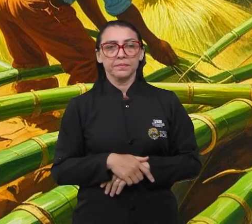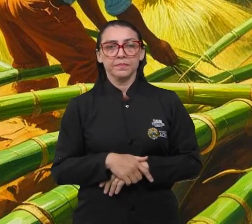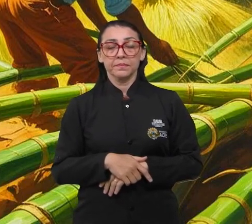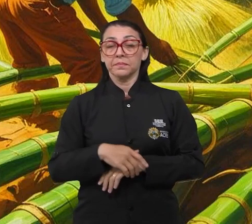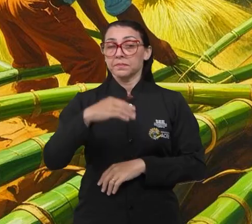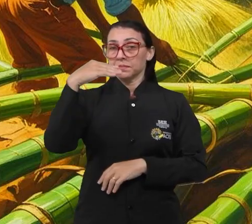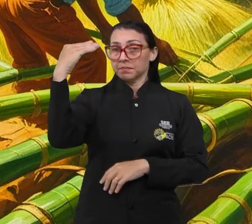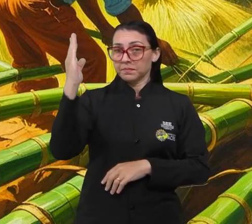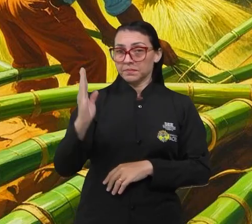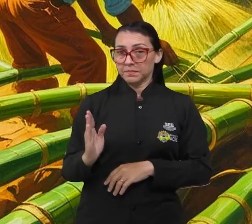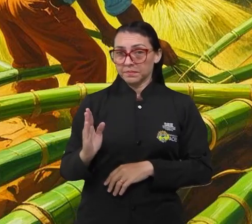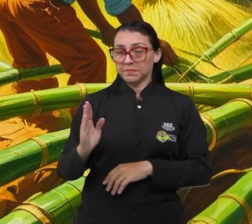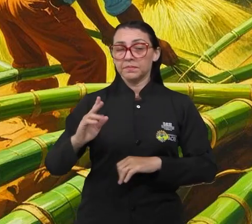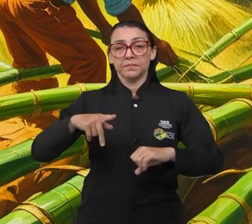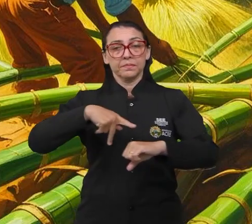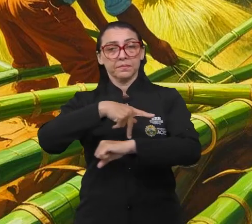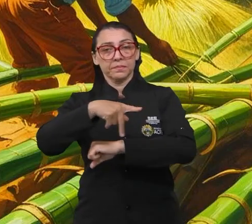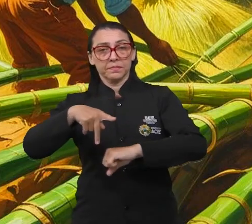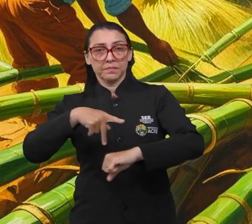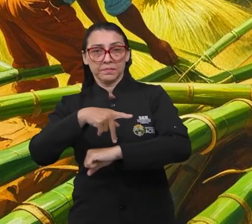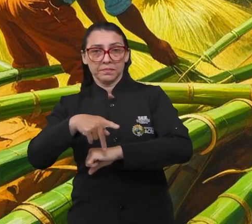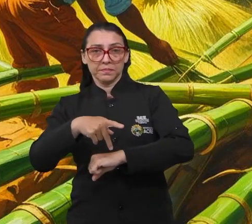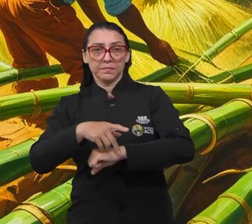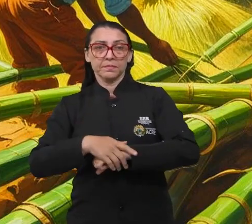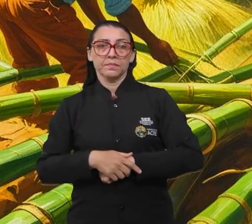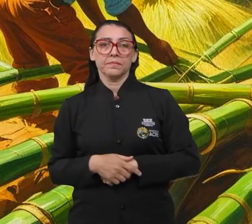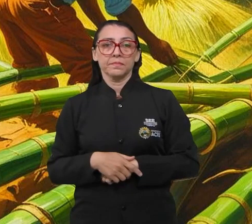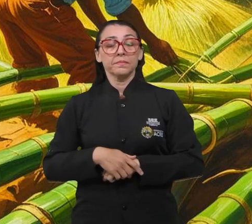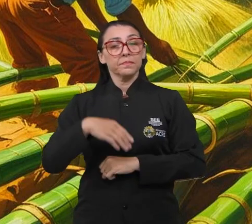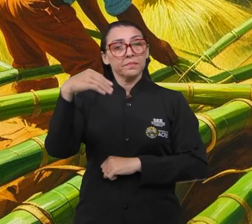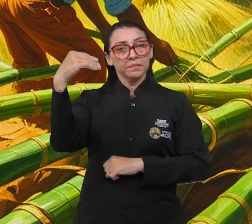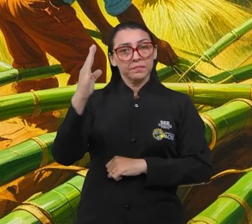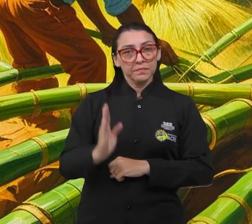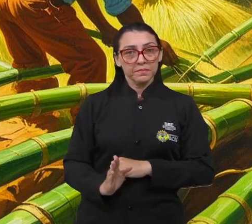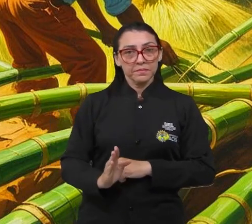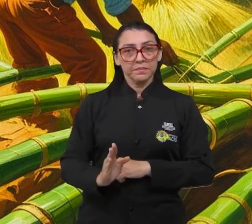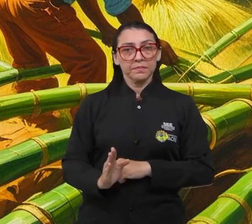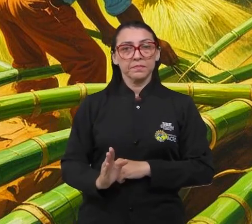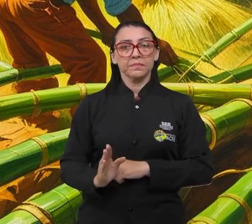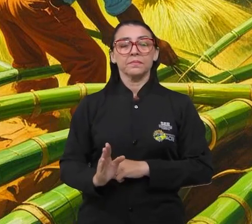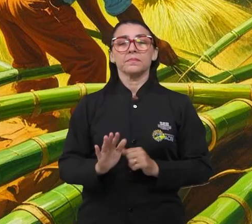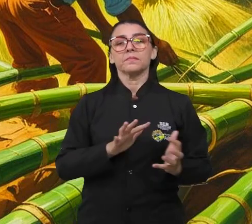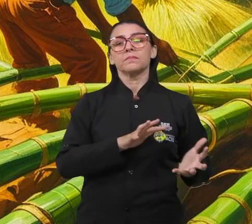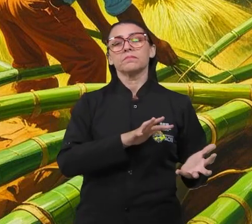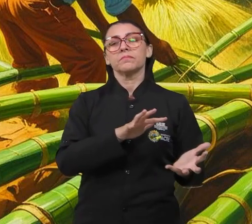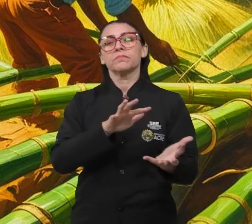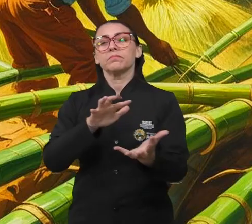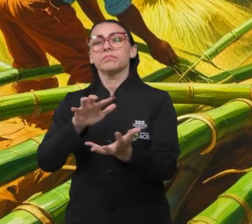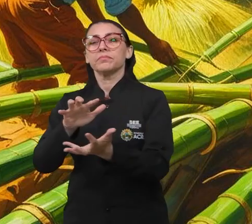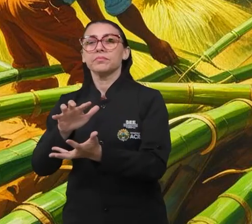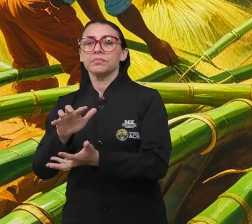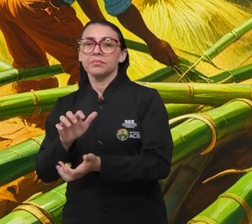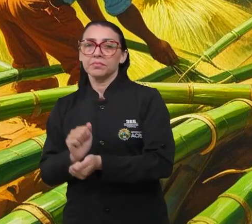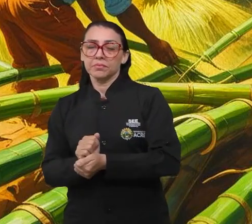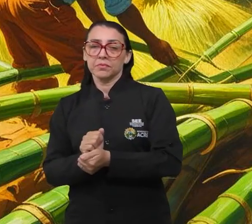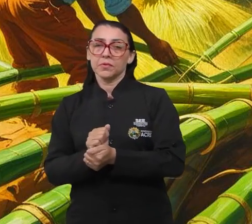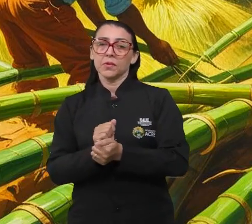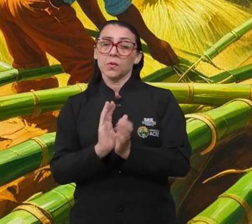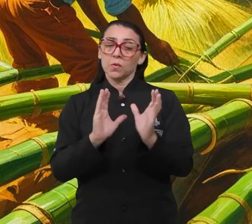do Brasil, que é o nosso país, e diz o seguinte: no Brasil e em muitas partes do mundo, uma